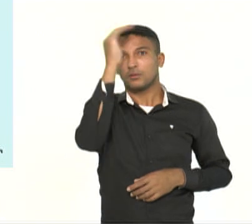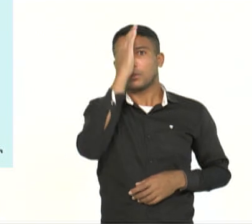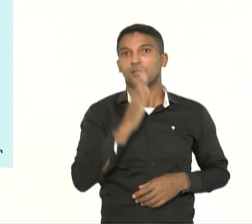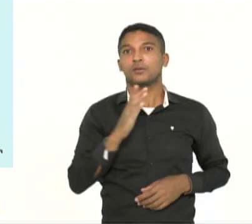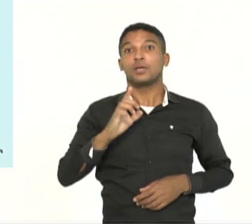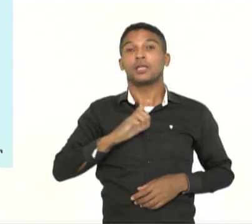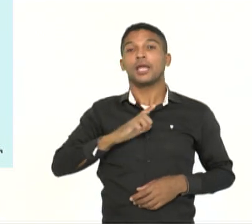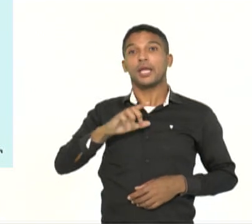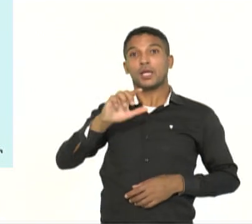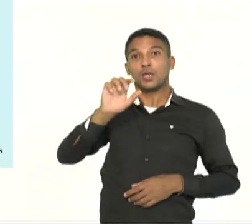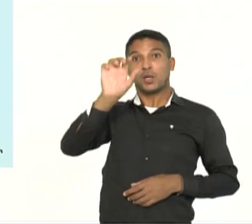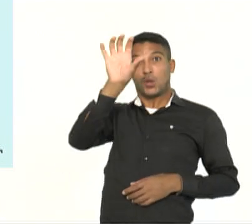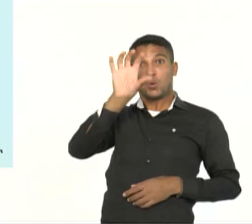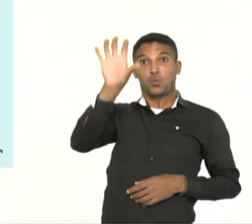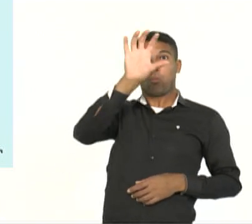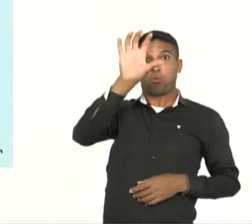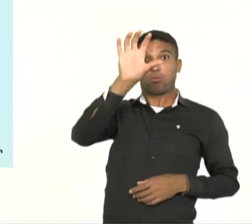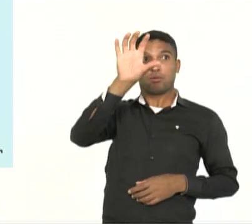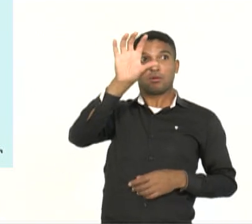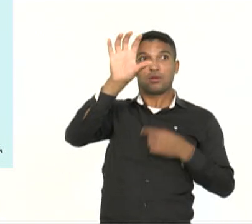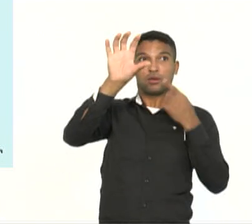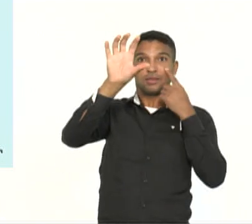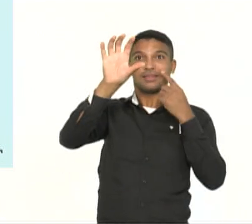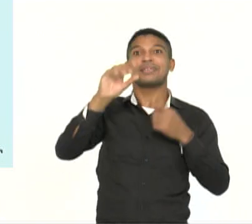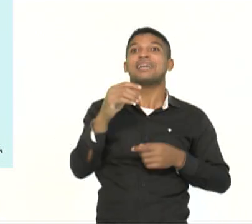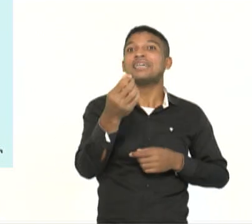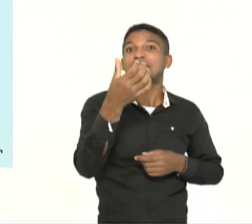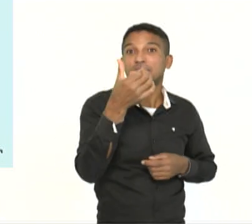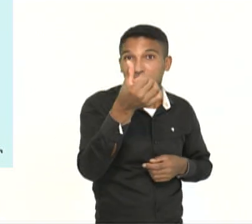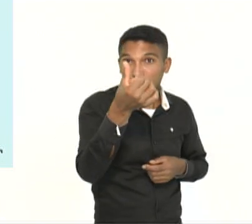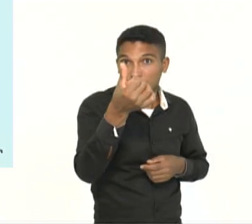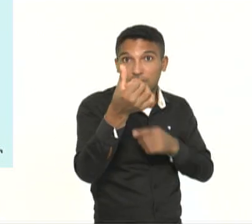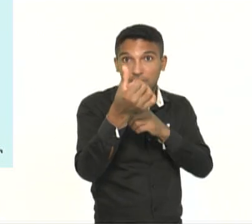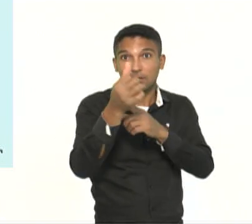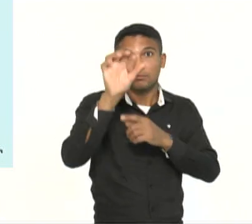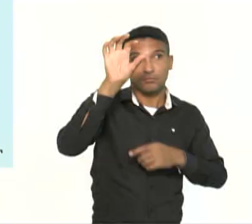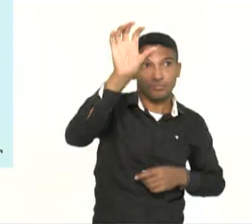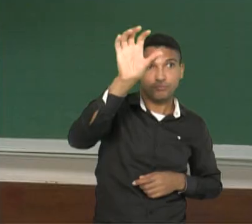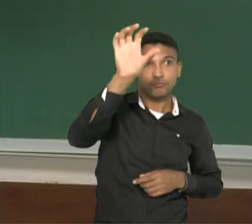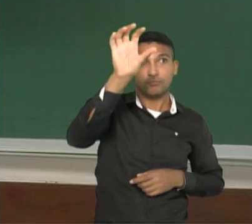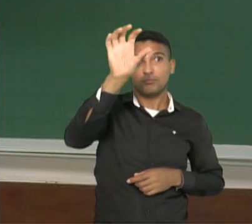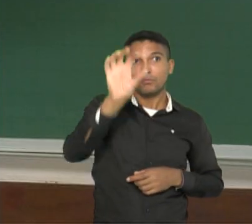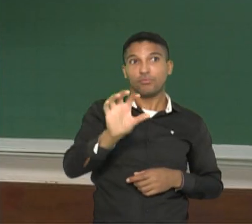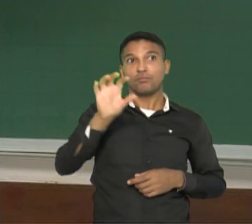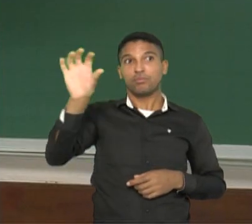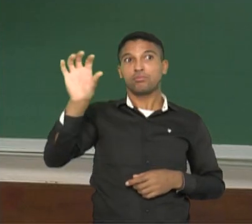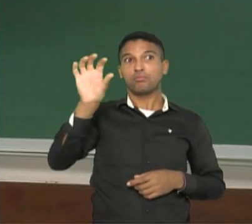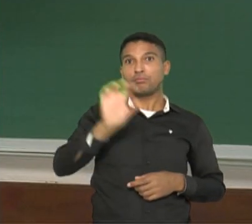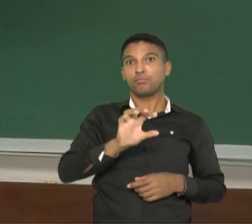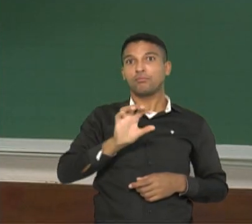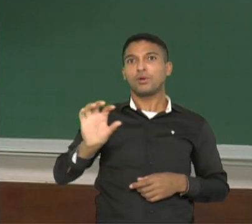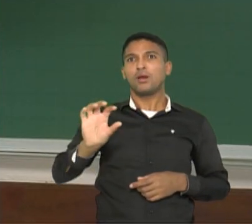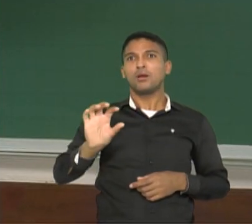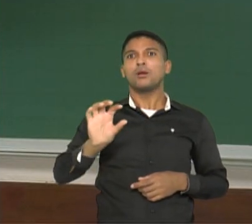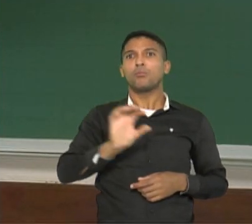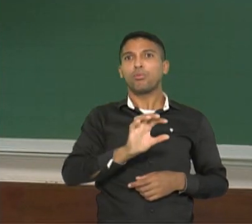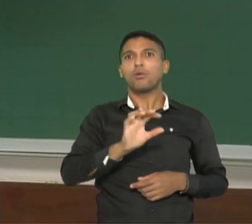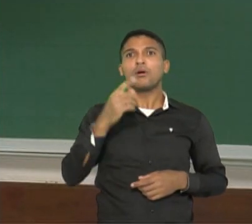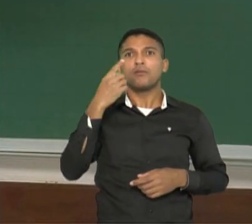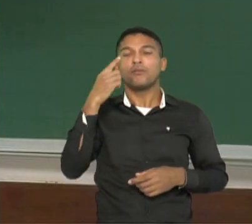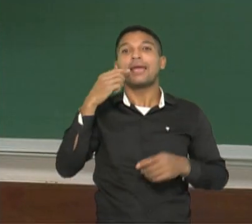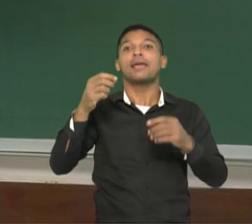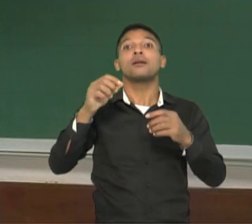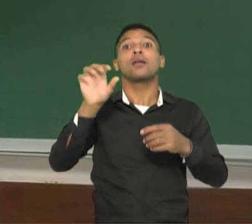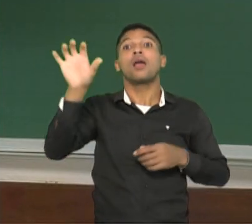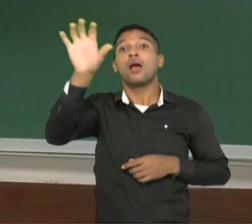o território brasileiro dividido em 6 domínios morfoclimáticos, 6 áreas que apresentam características